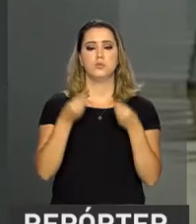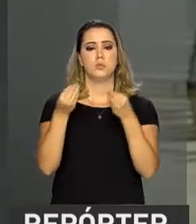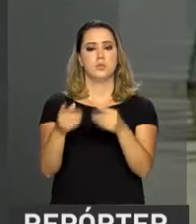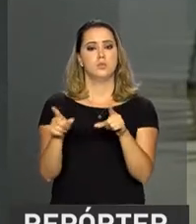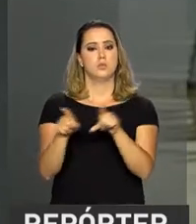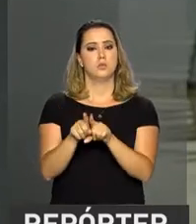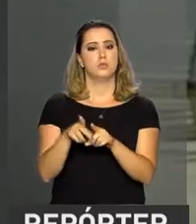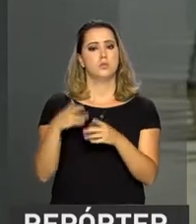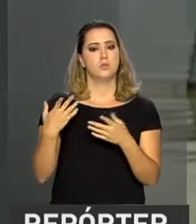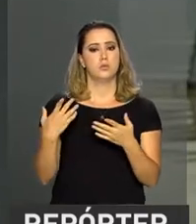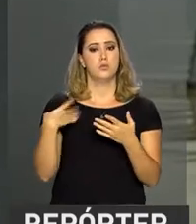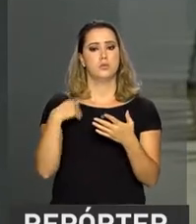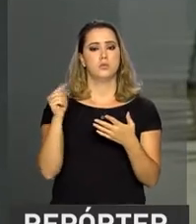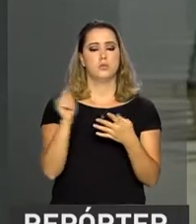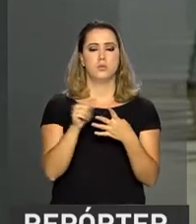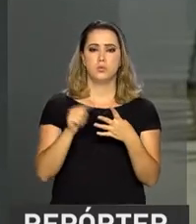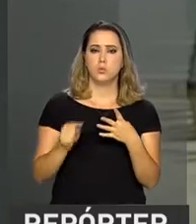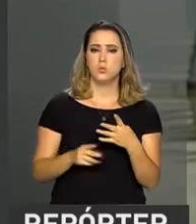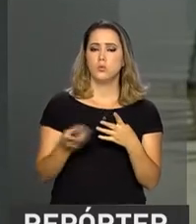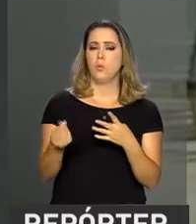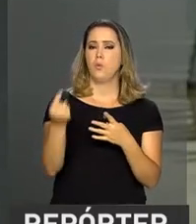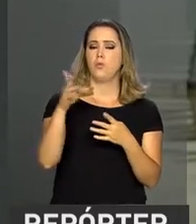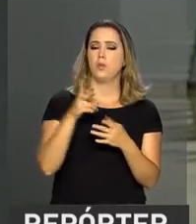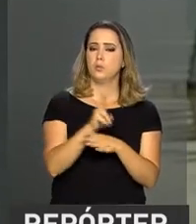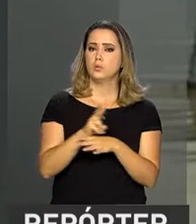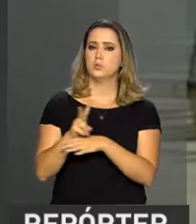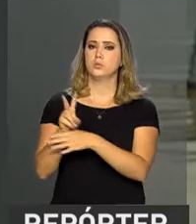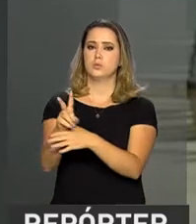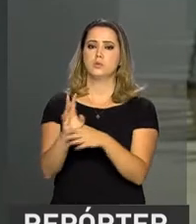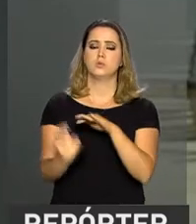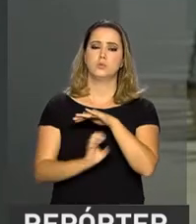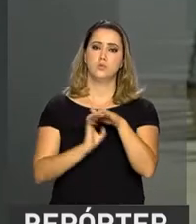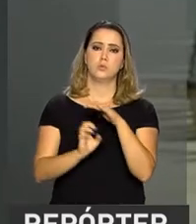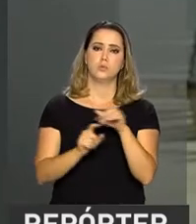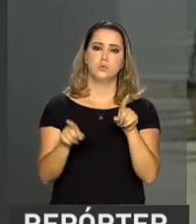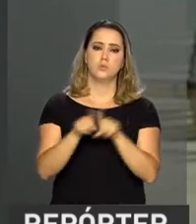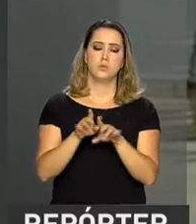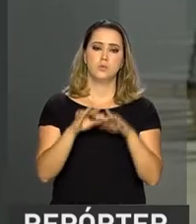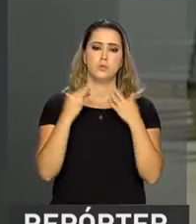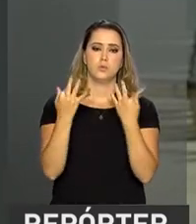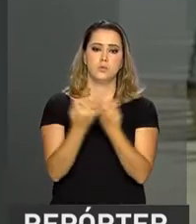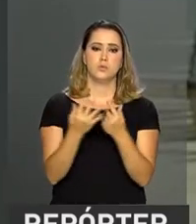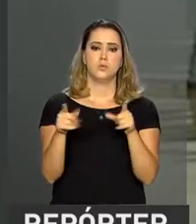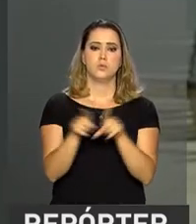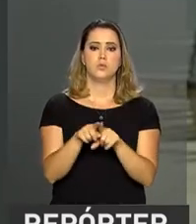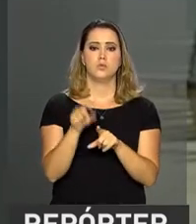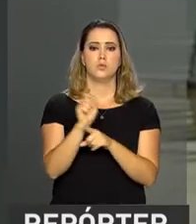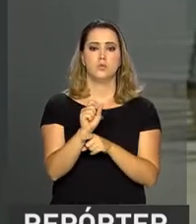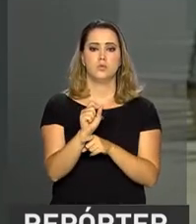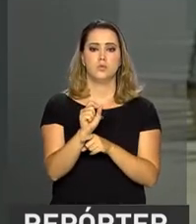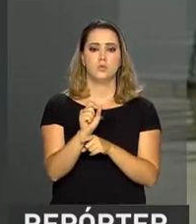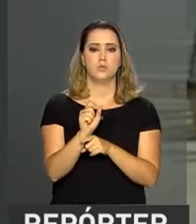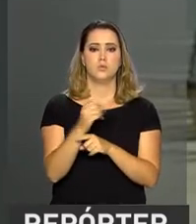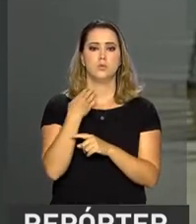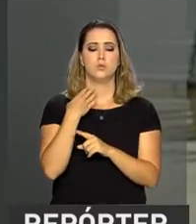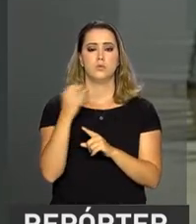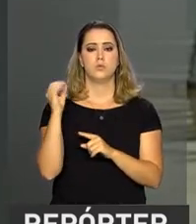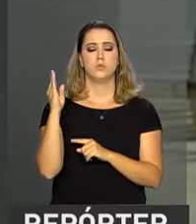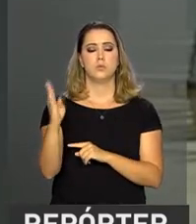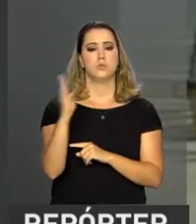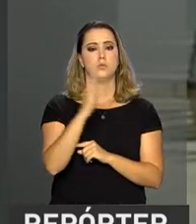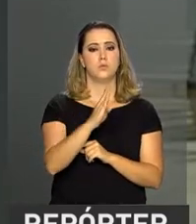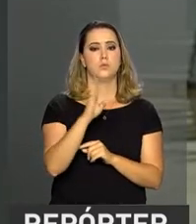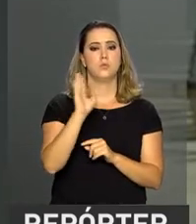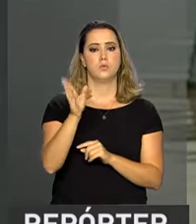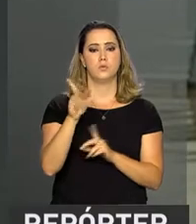direta impacto sobre os custos de financiamento das empresas e da família e das famílias o banco do brasil por exemplo